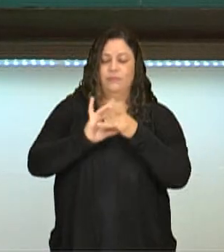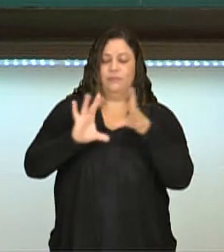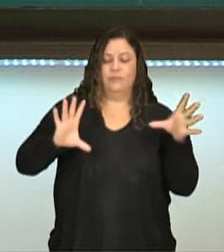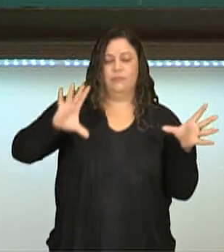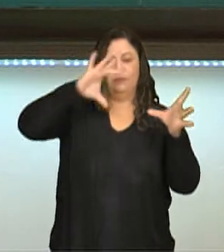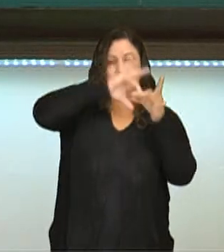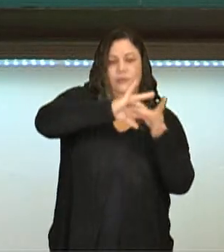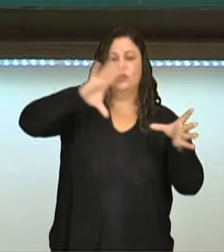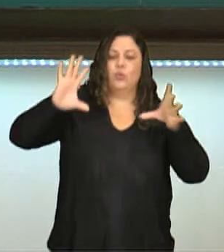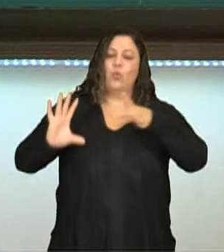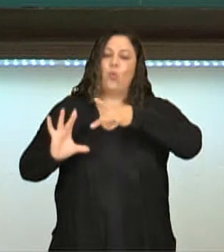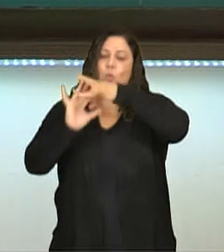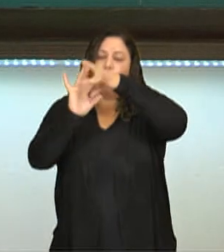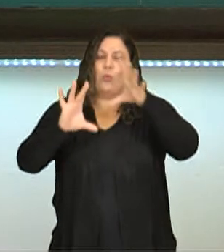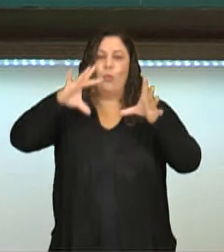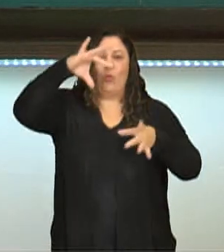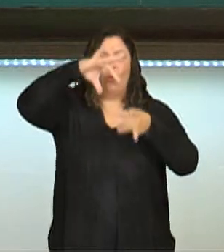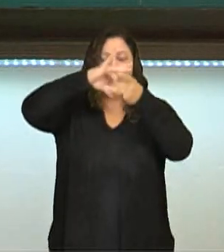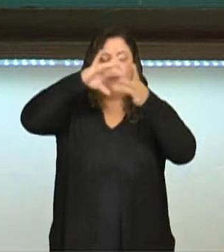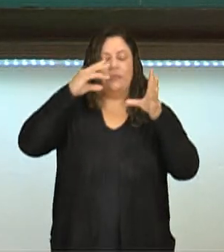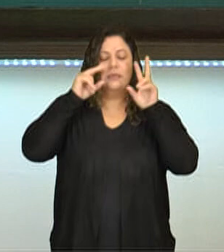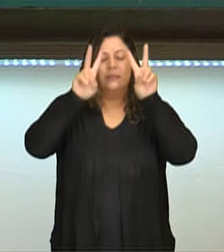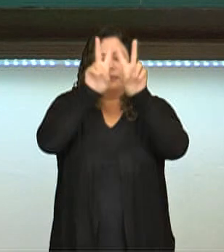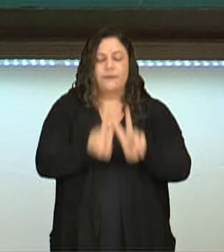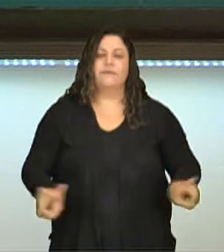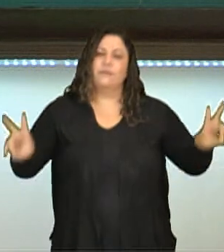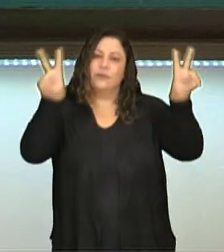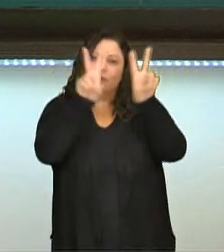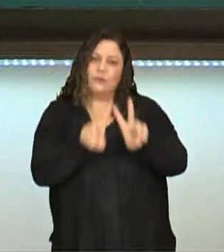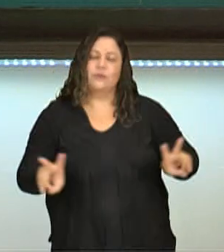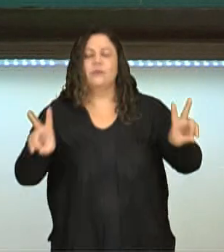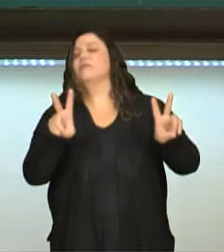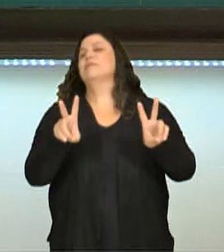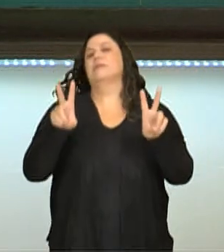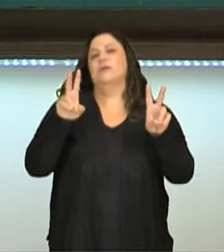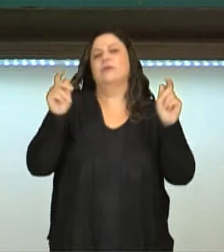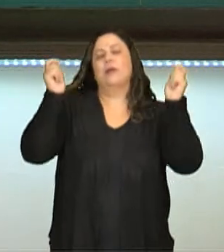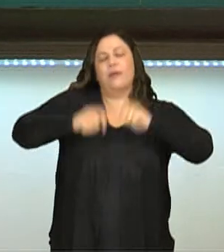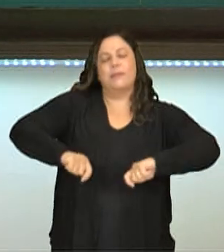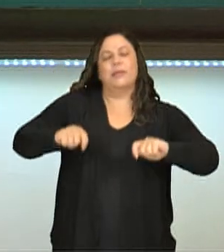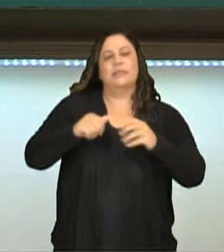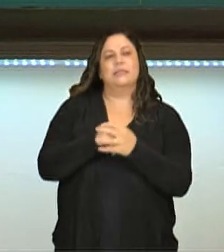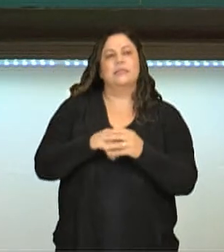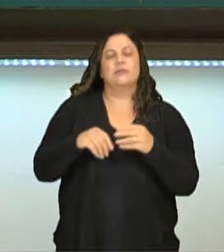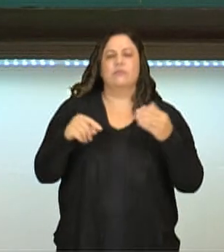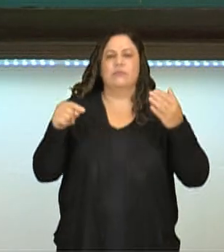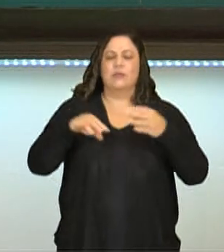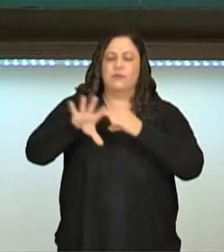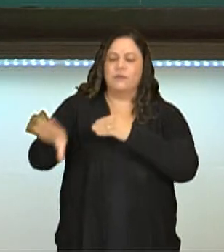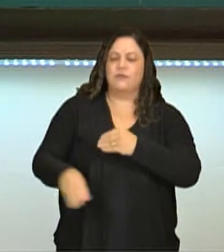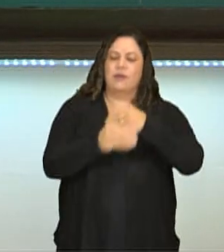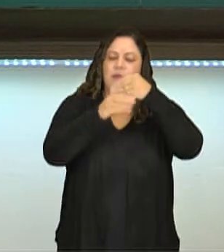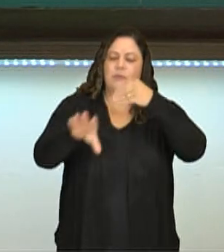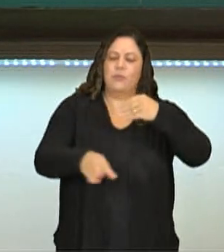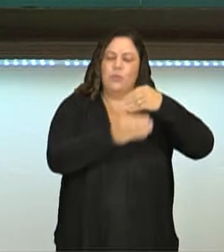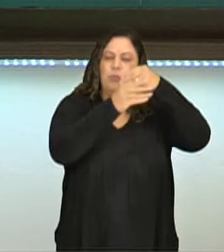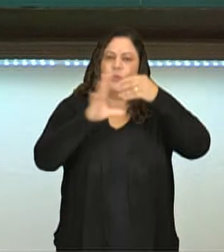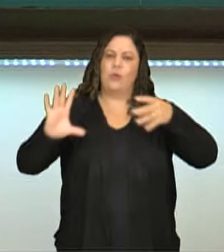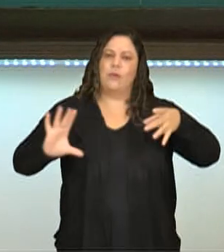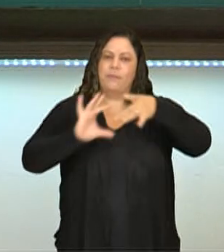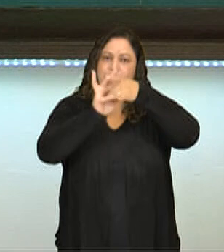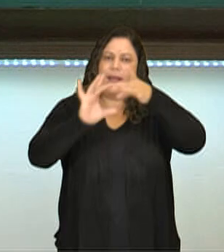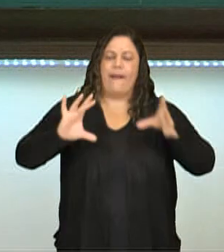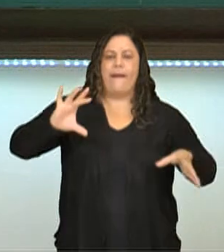consegue visualizar através desse mapa mental. Transporte ativo e passivo, é bom você colocar, então você vai puxando, transporte ativo e passivo, daí